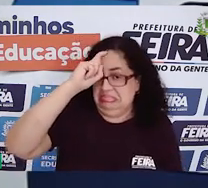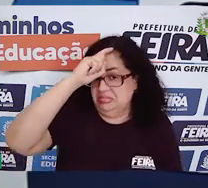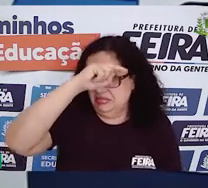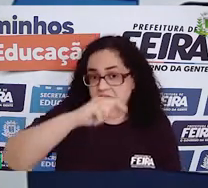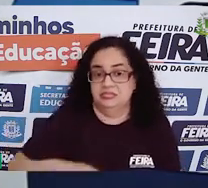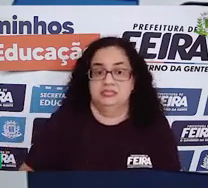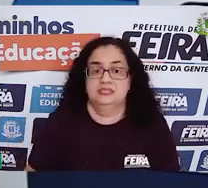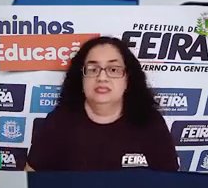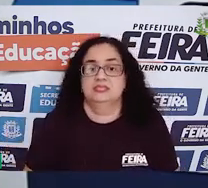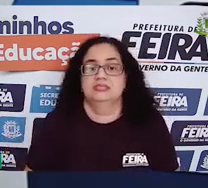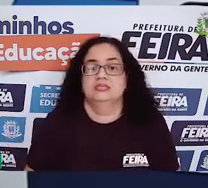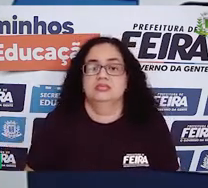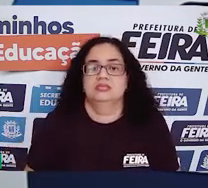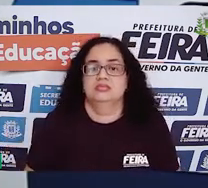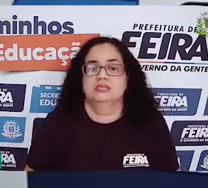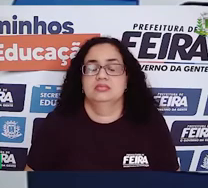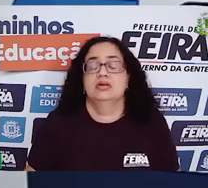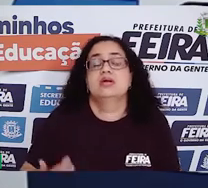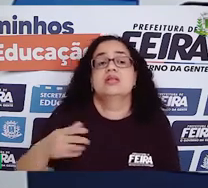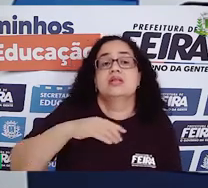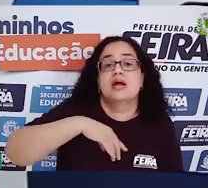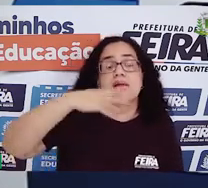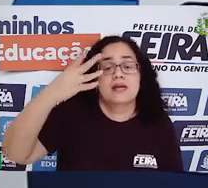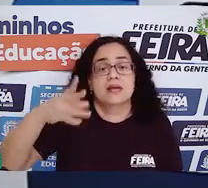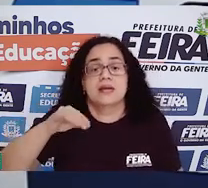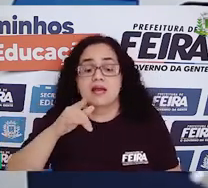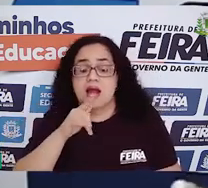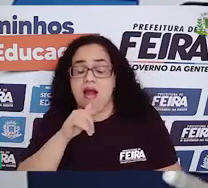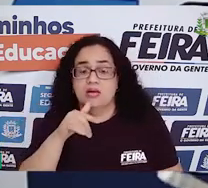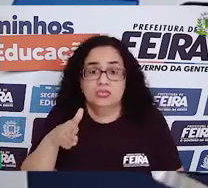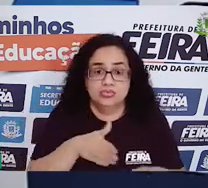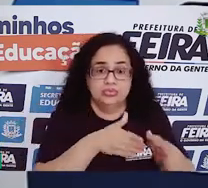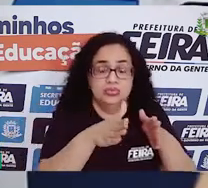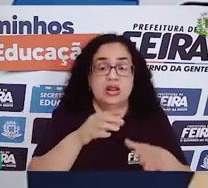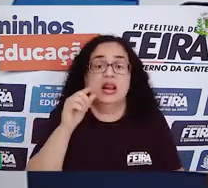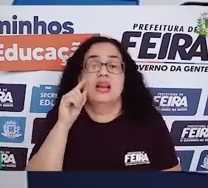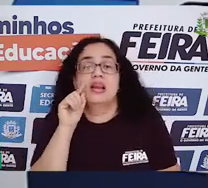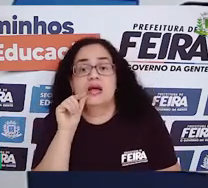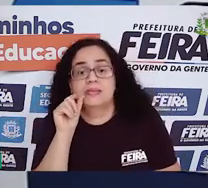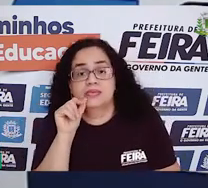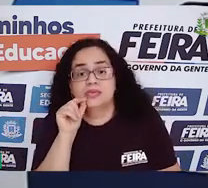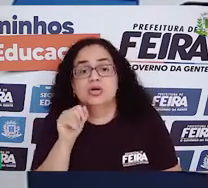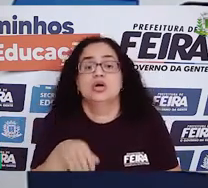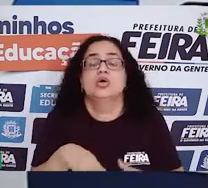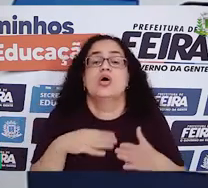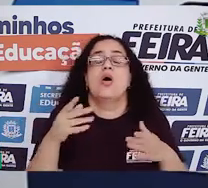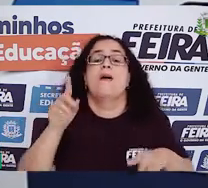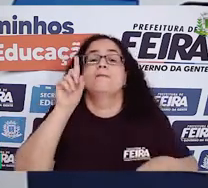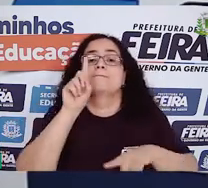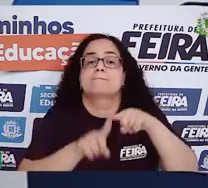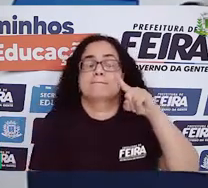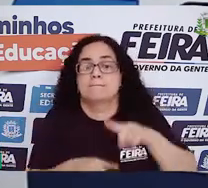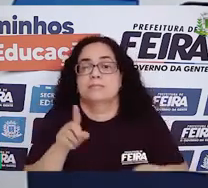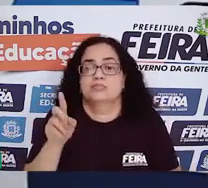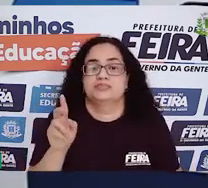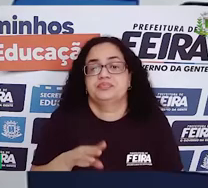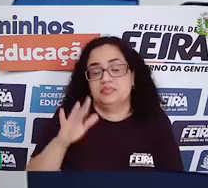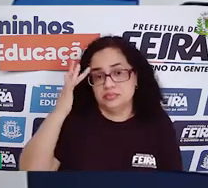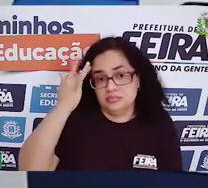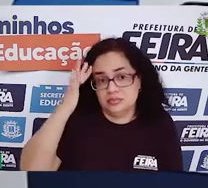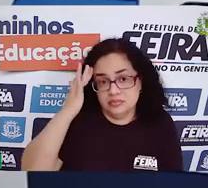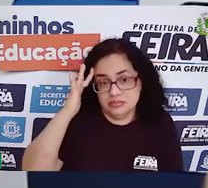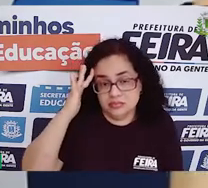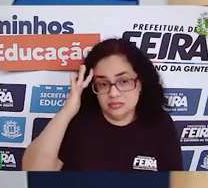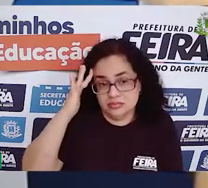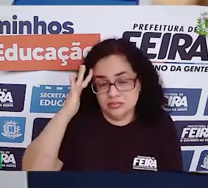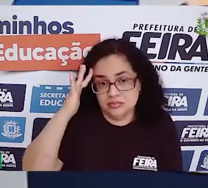Pronto. Entre a mangueira e o lápis, ó, qual dos materiais vocês acham, né? Vocês